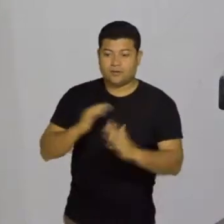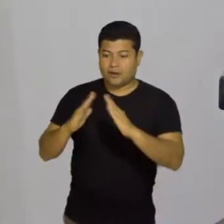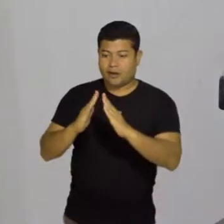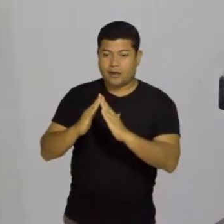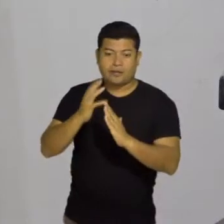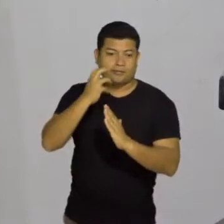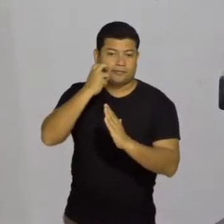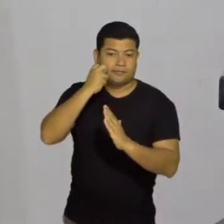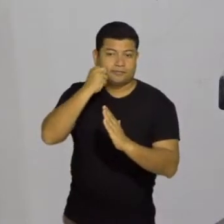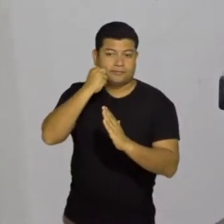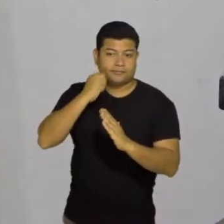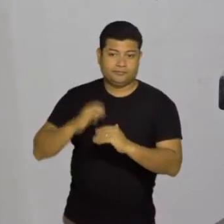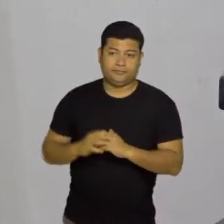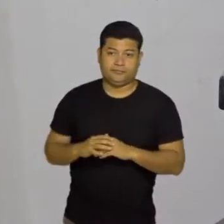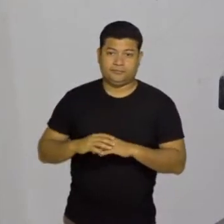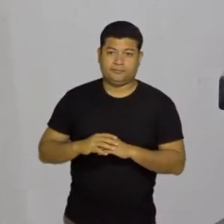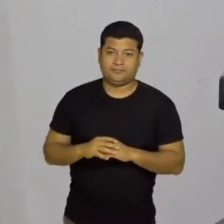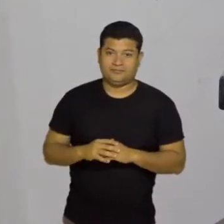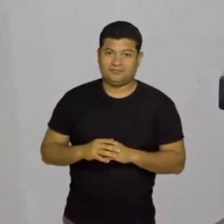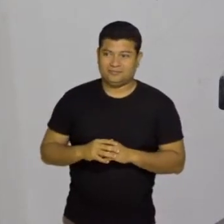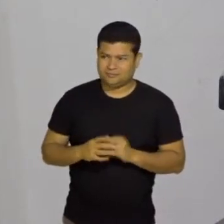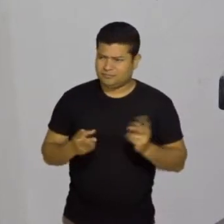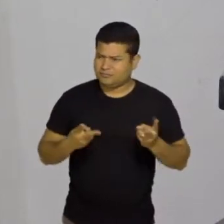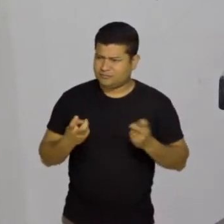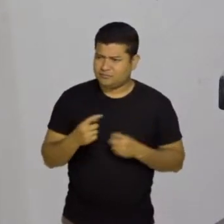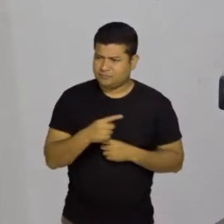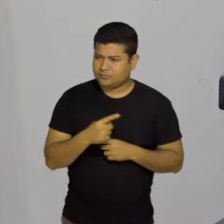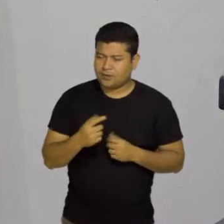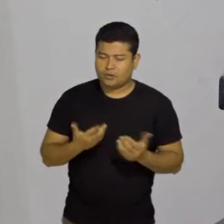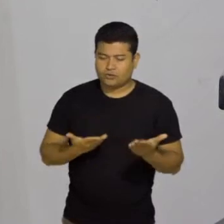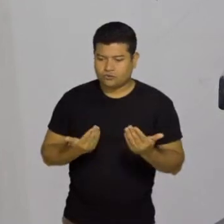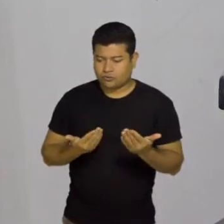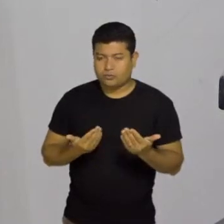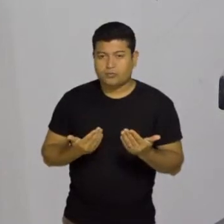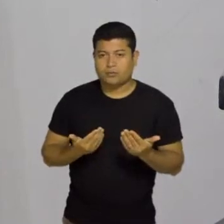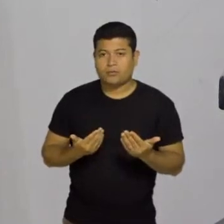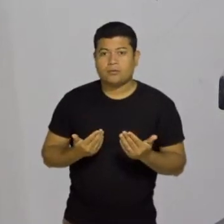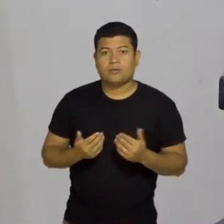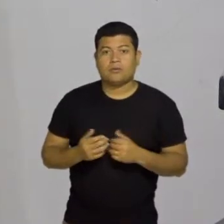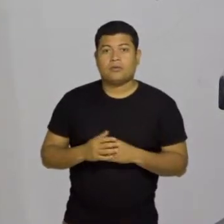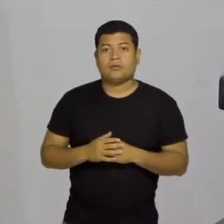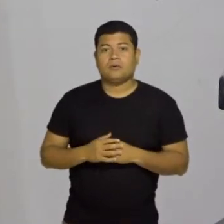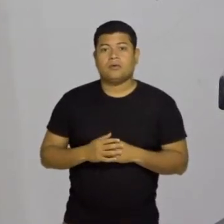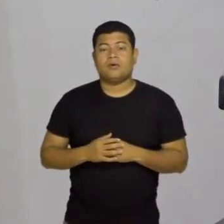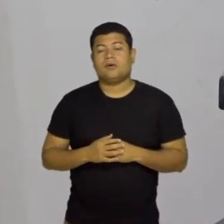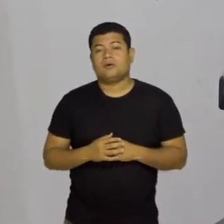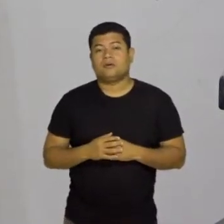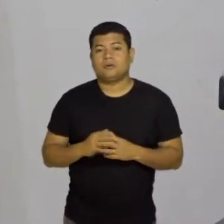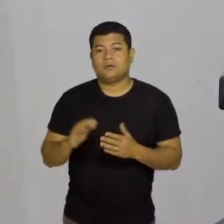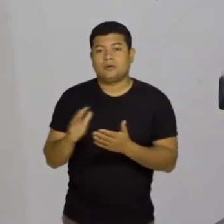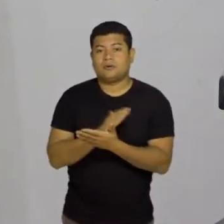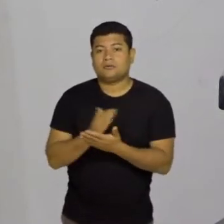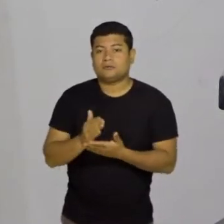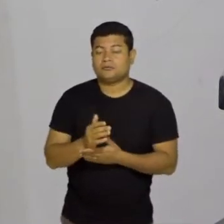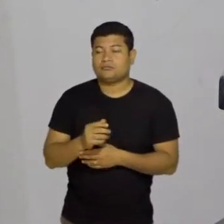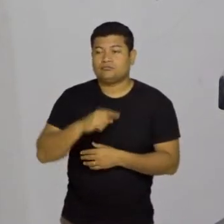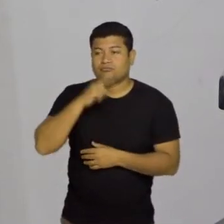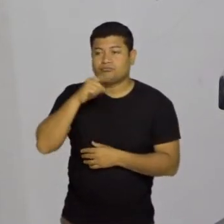Vejam que é um jovem que, como alguns que nós não conseguimos